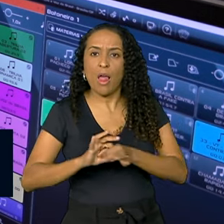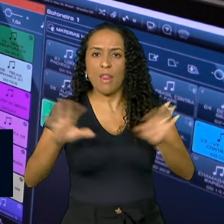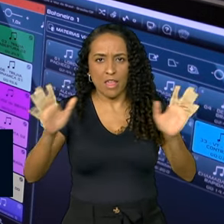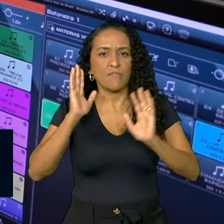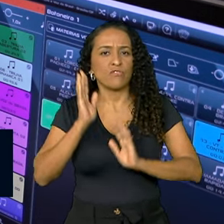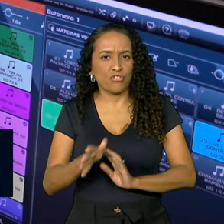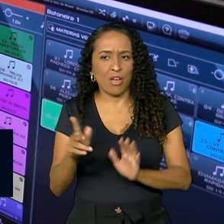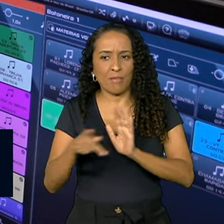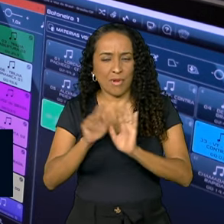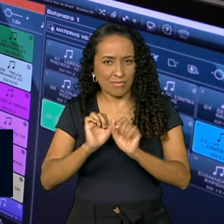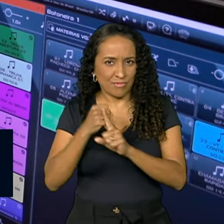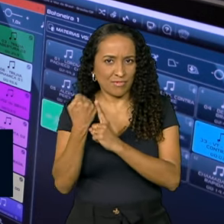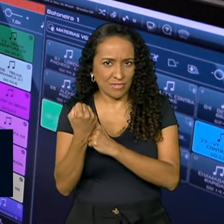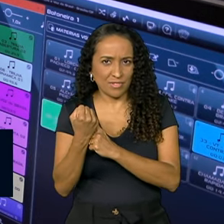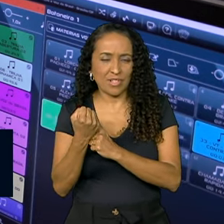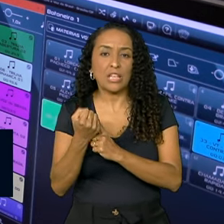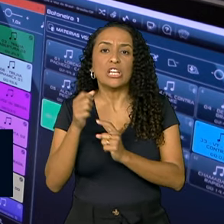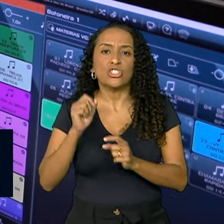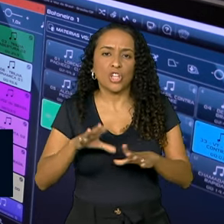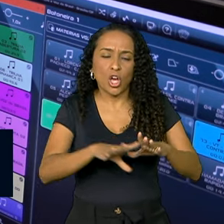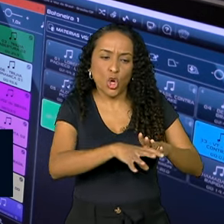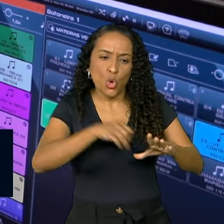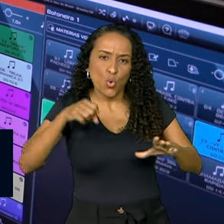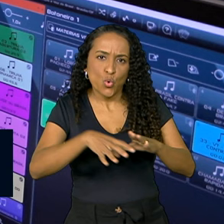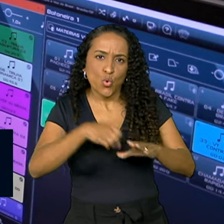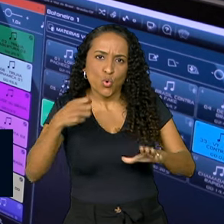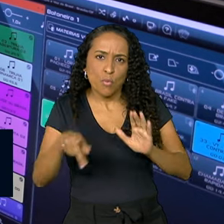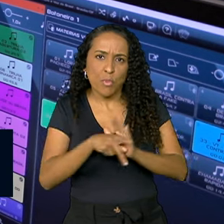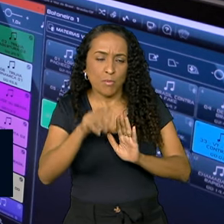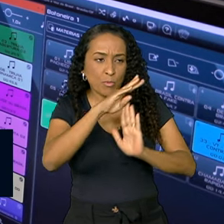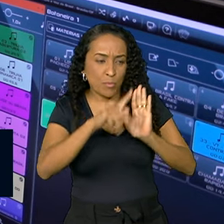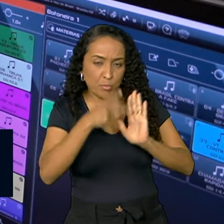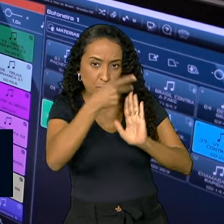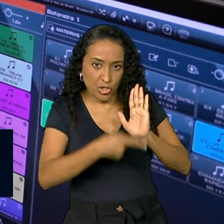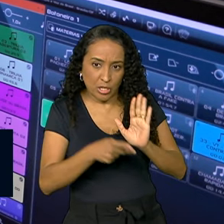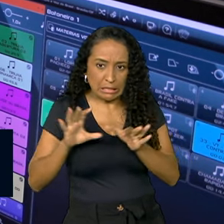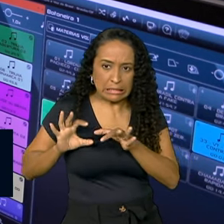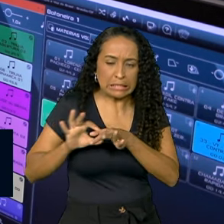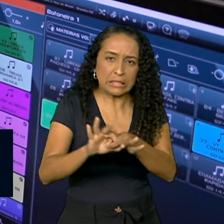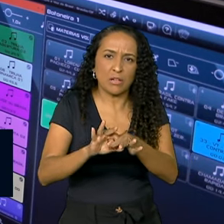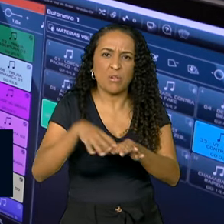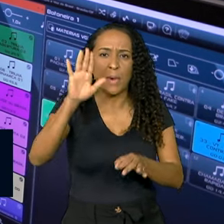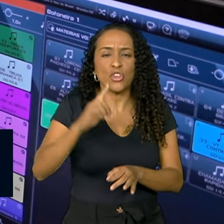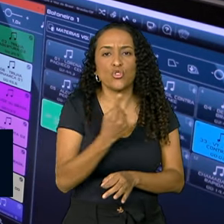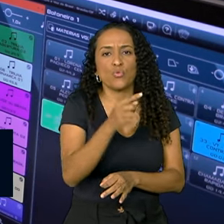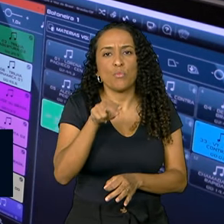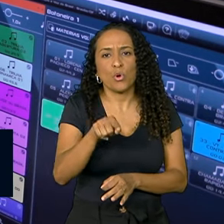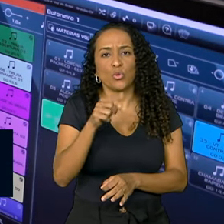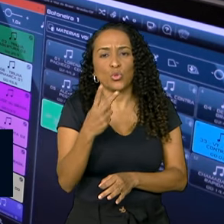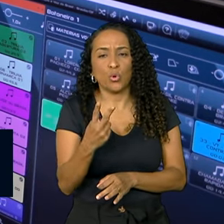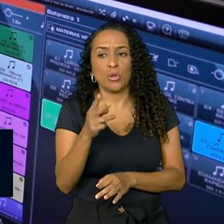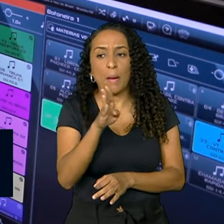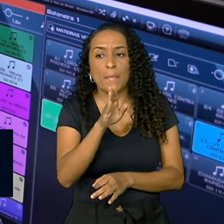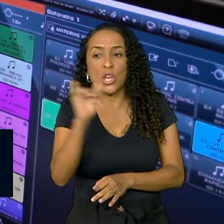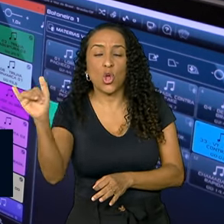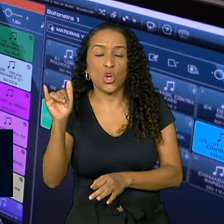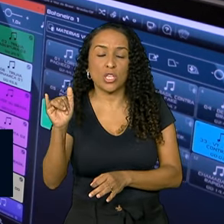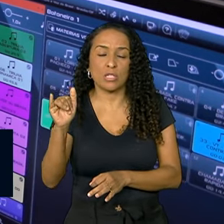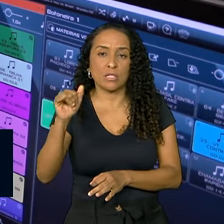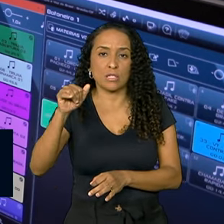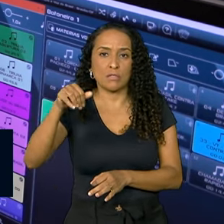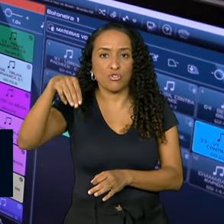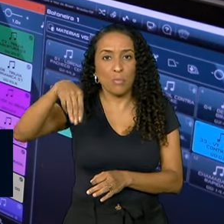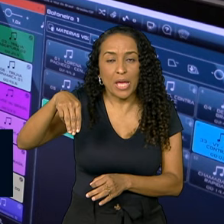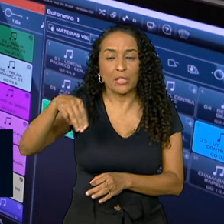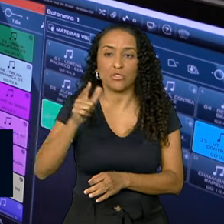sociedade e já foi bombeado pelo projeto de integração do São Francisco mais de 1.2 bilhões de metos cicos de água